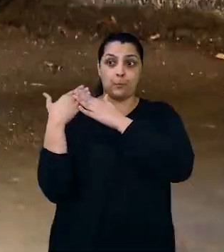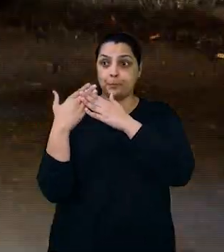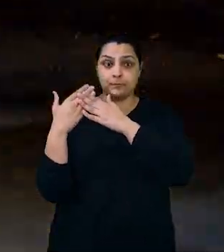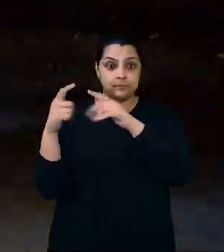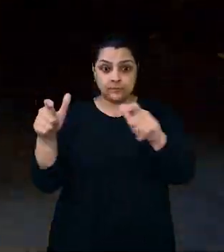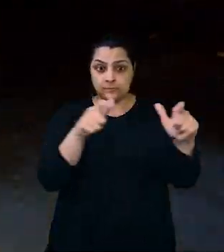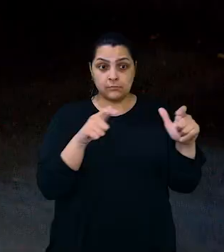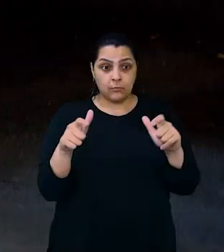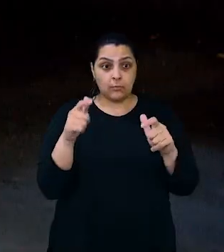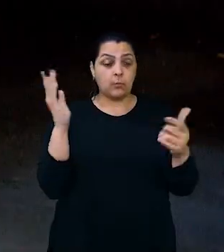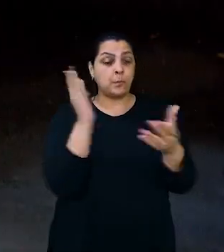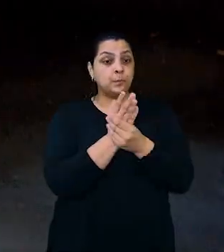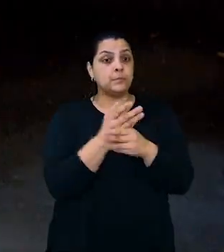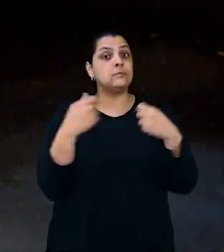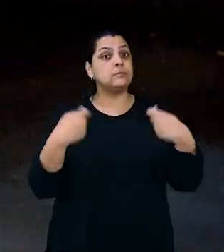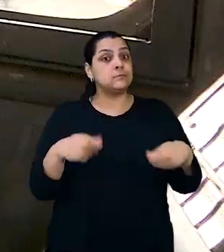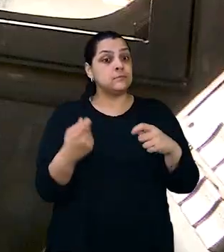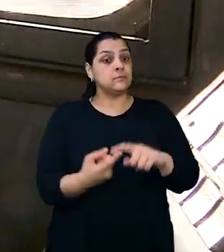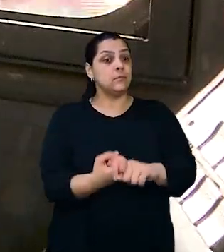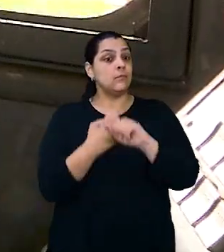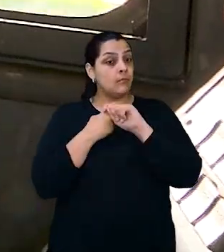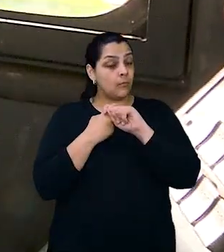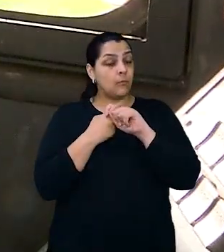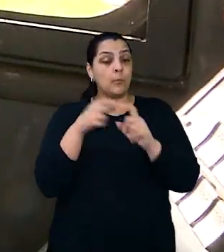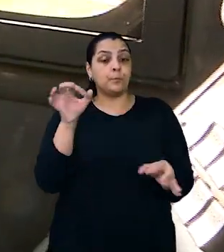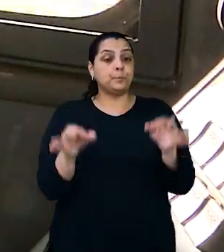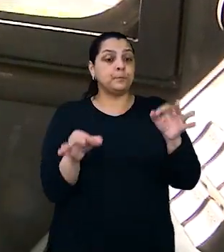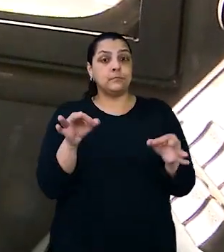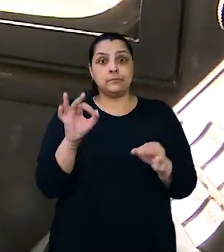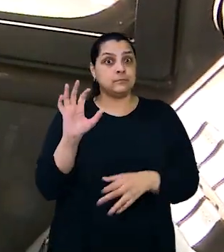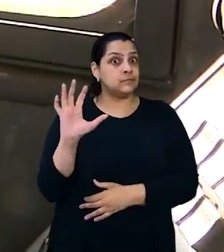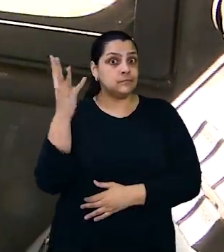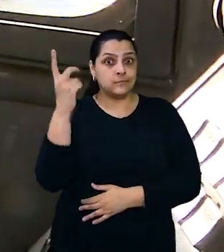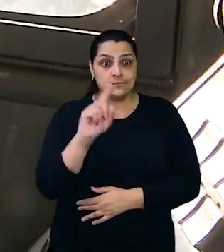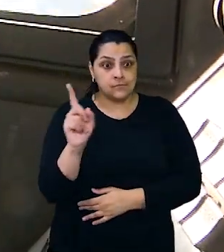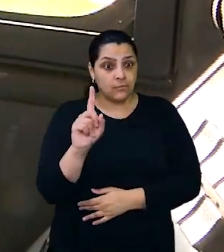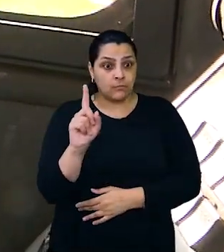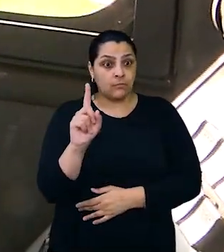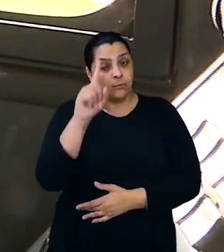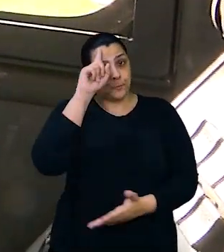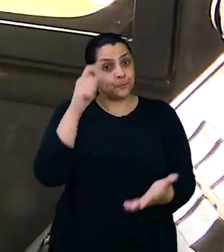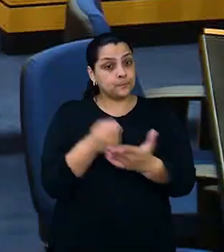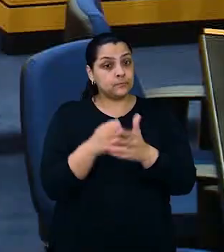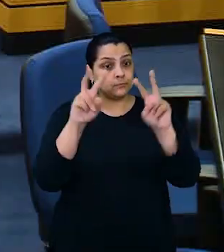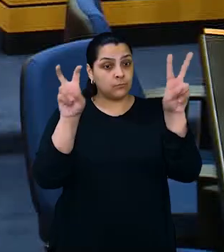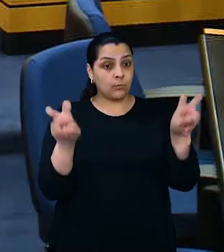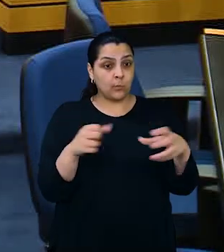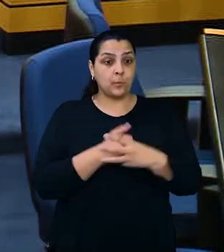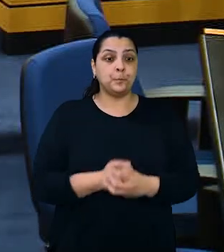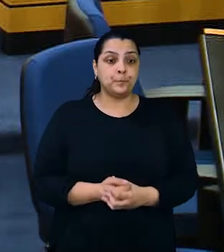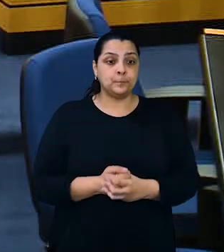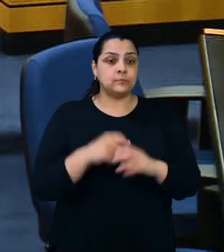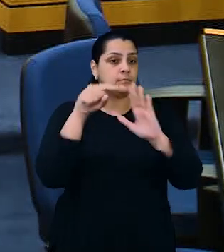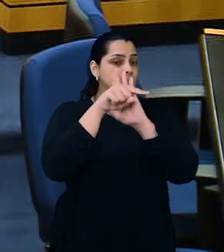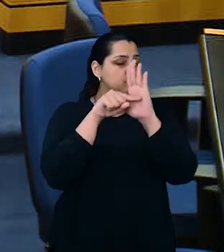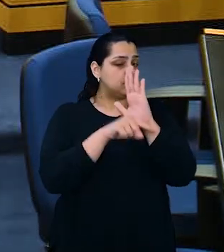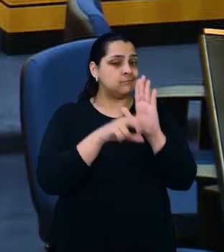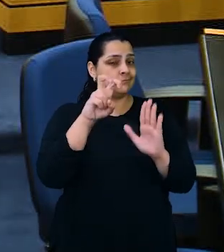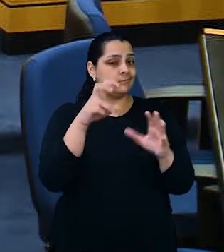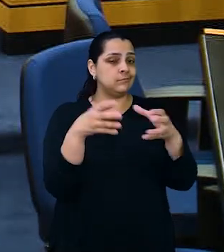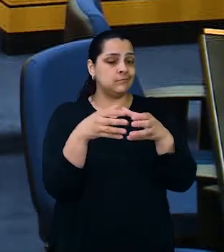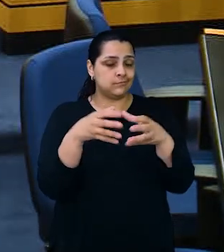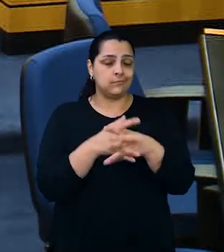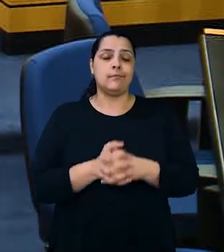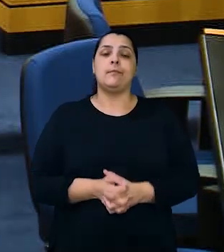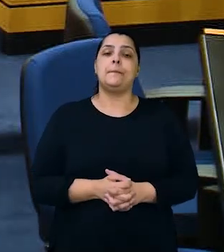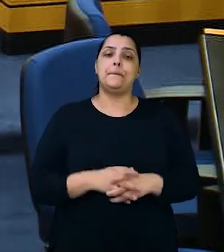territorial, o processo deverá ser suspenso e a audiência não realizada até que se decida a questão. O caso foi analisado pela 5ª